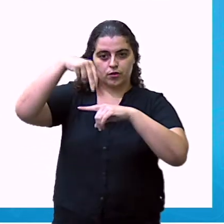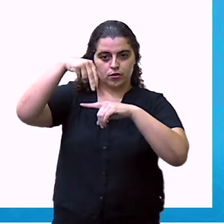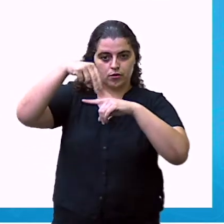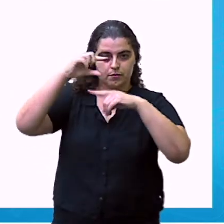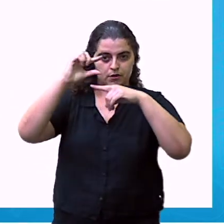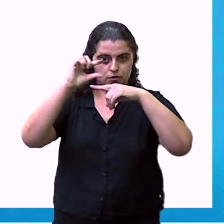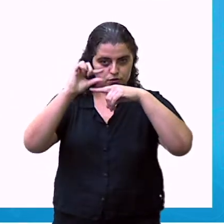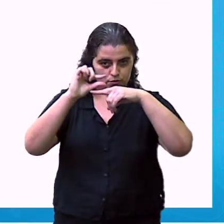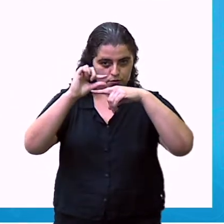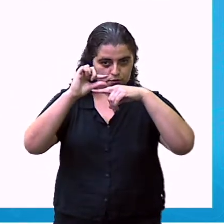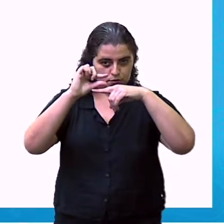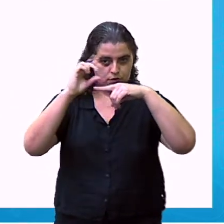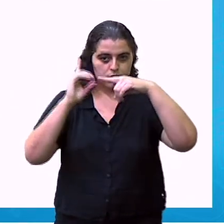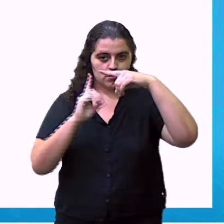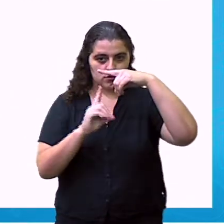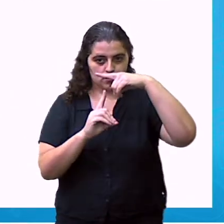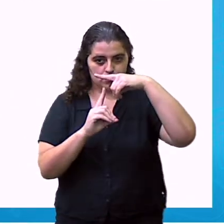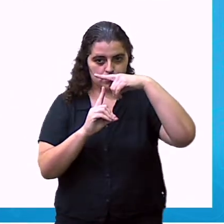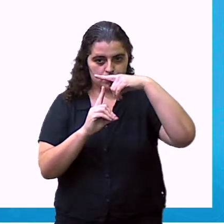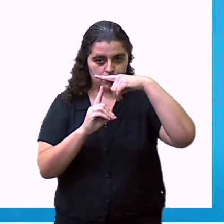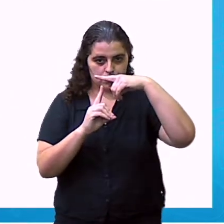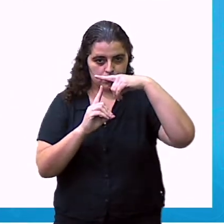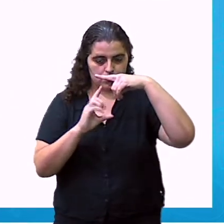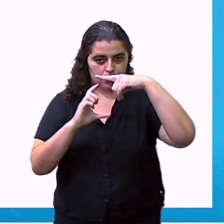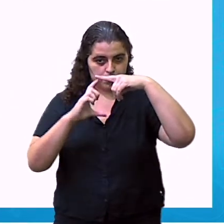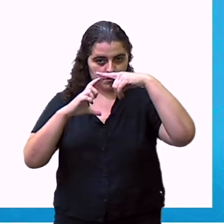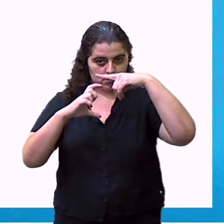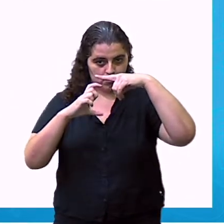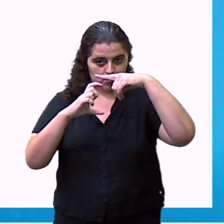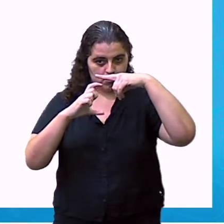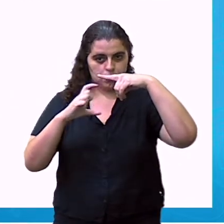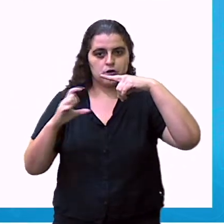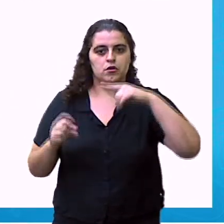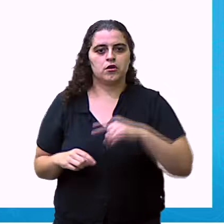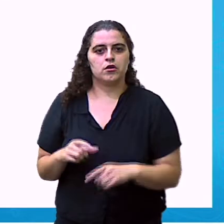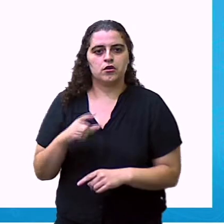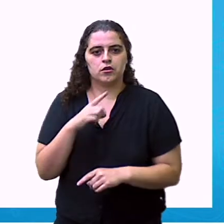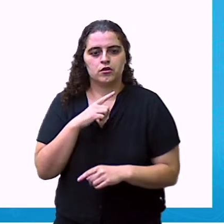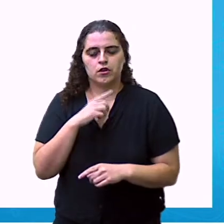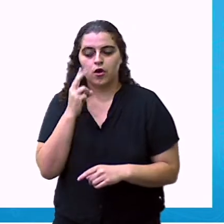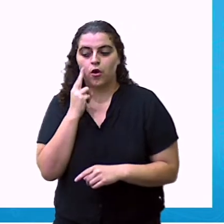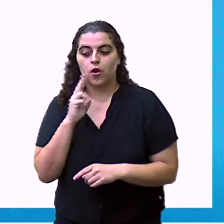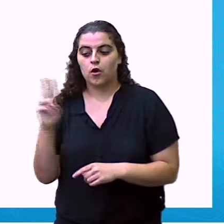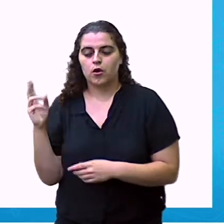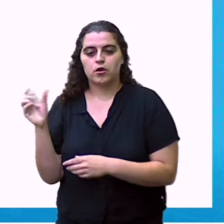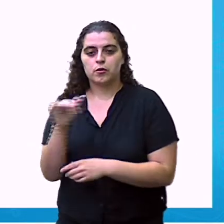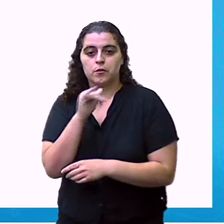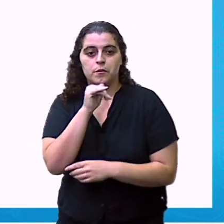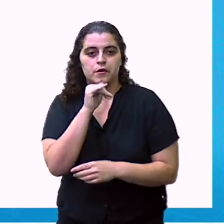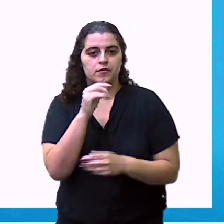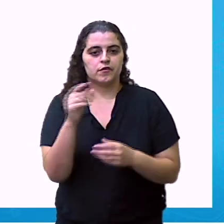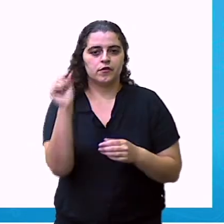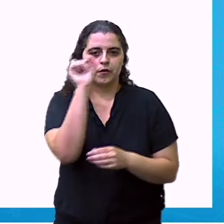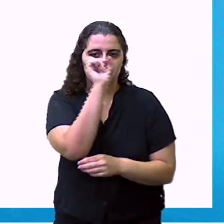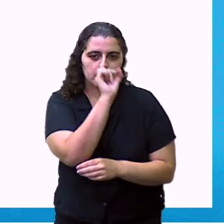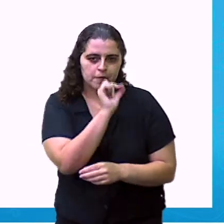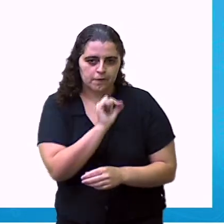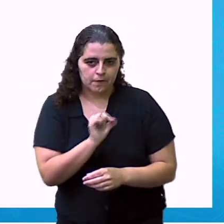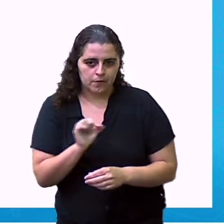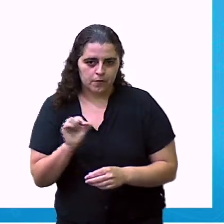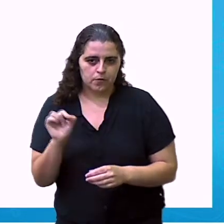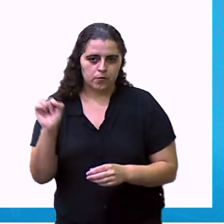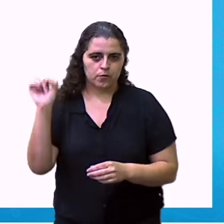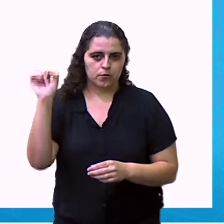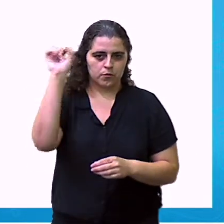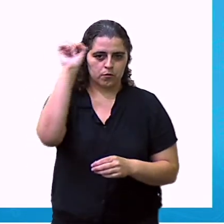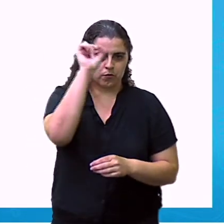é menor do que o denominador. Então, veja bem, eu tenho uma figura que foi fracionada em 8